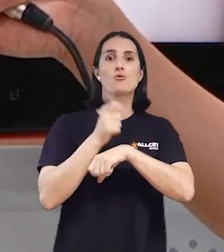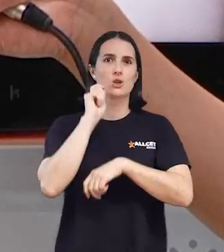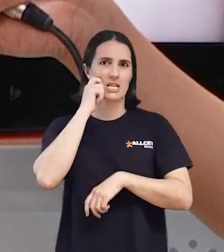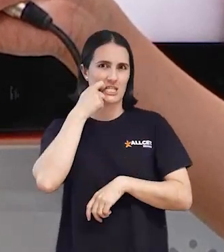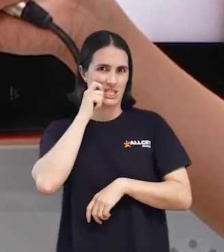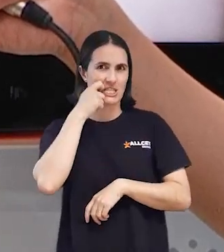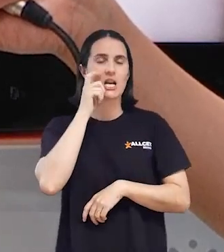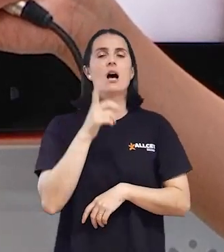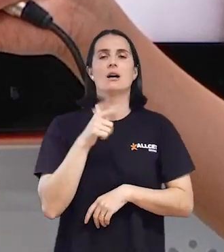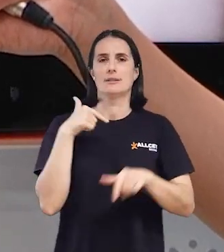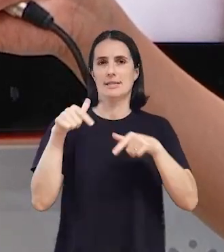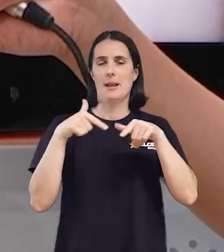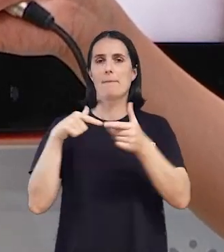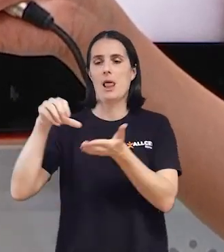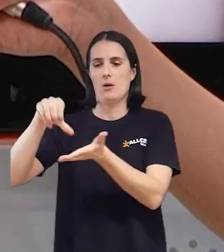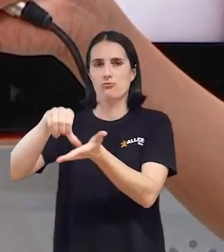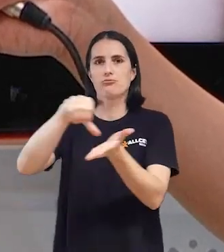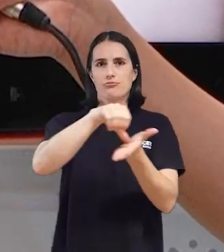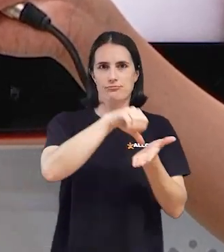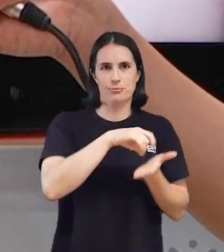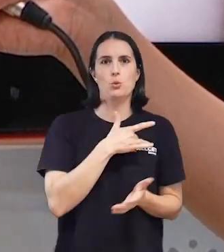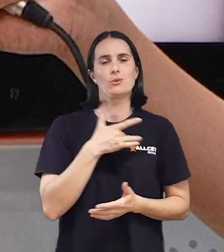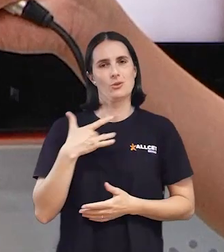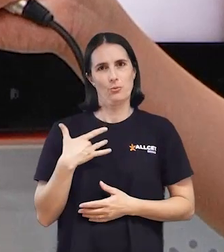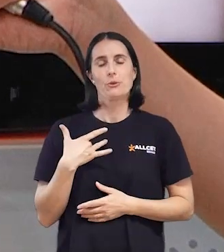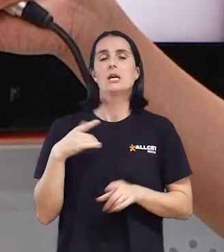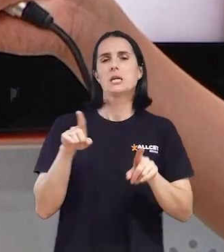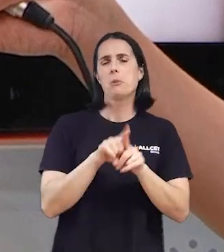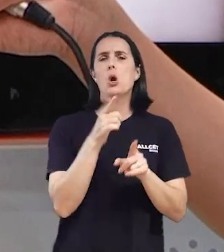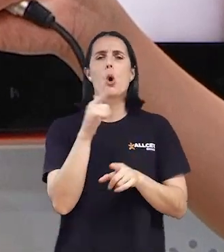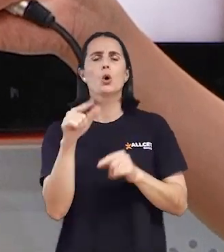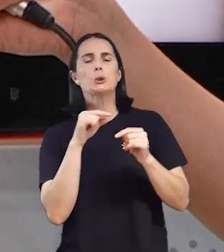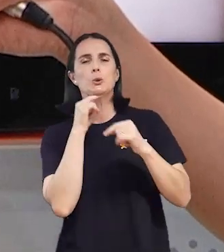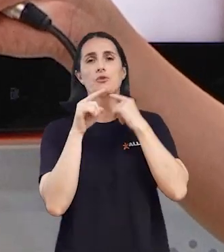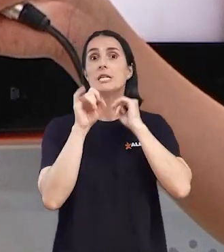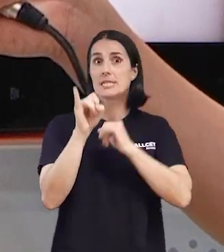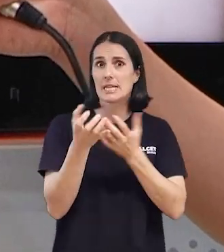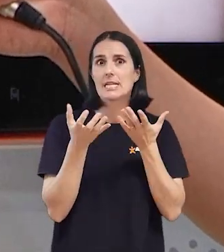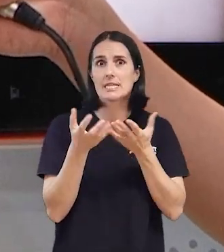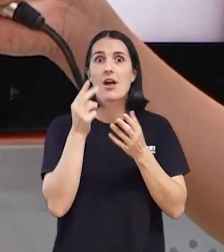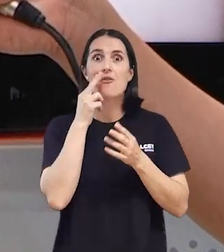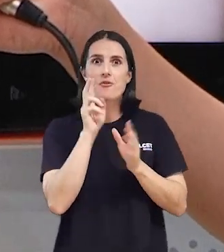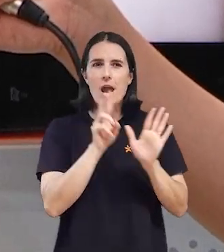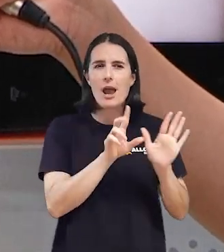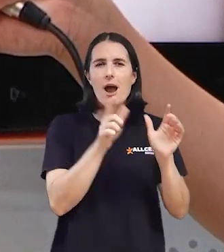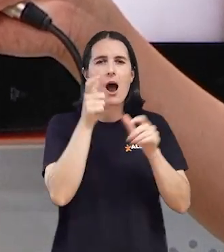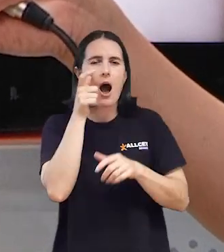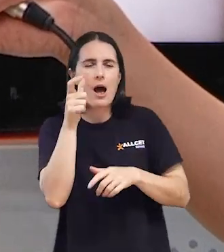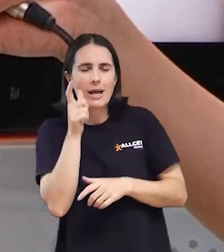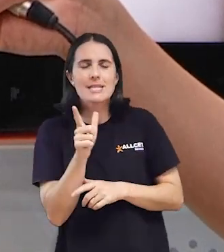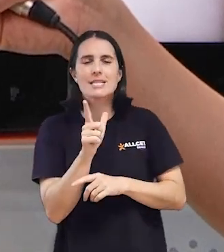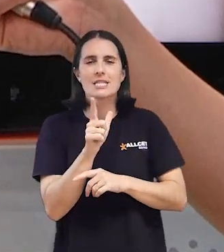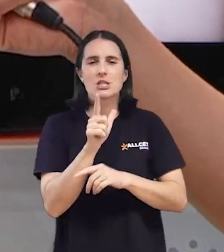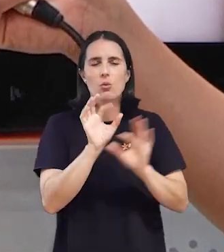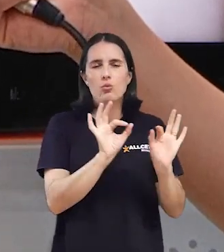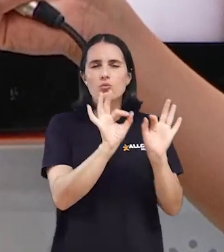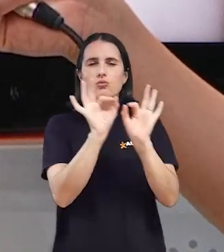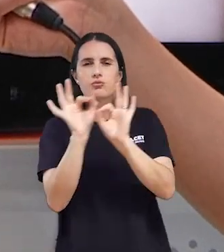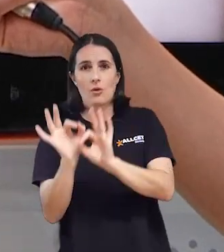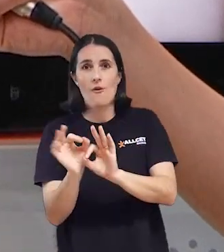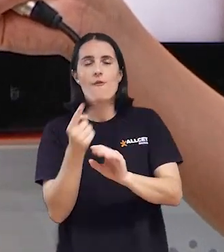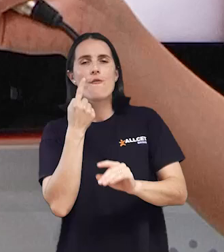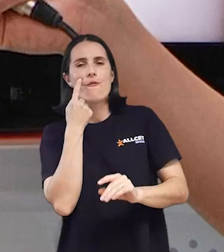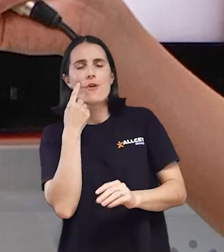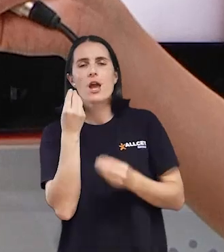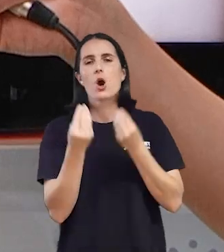área da odontologia para atender nas unidades básicas de saúde entre outras dúvidas quem quiser tirar ver a